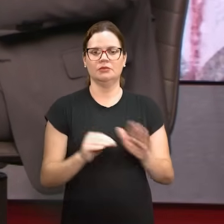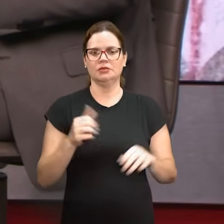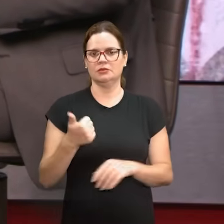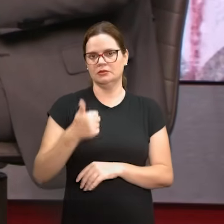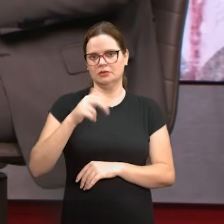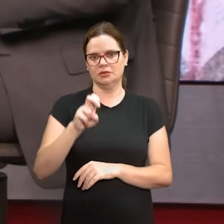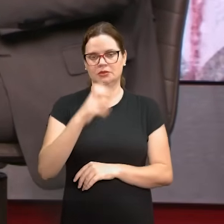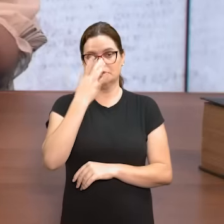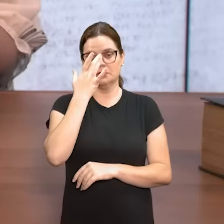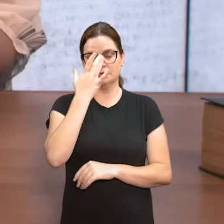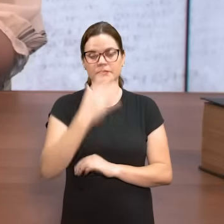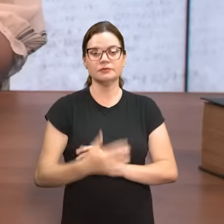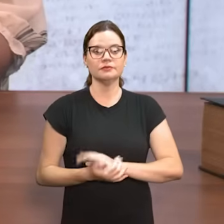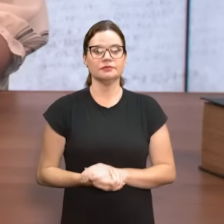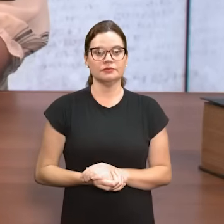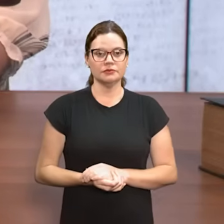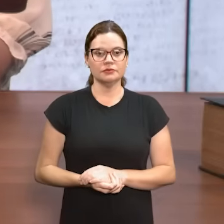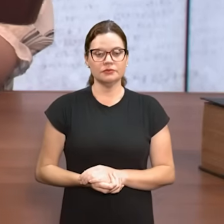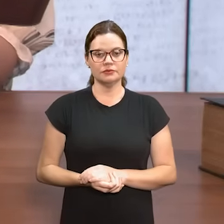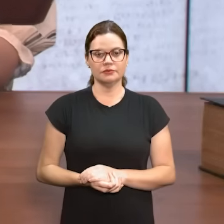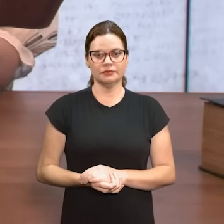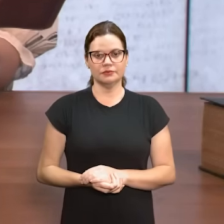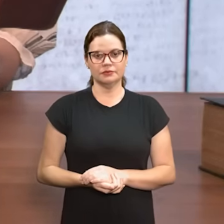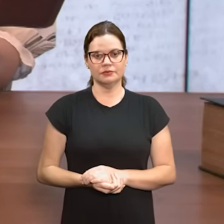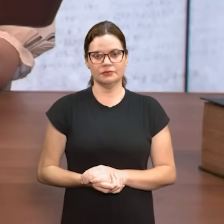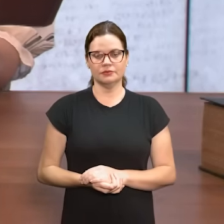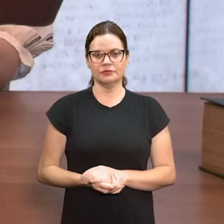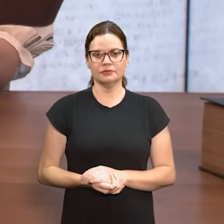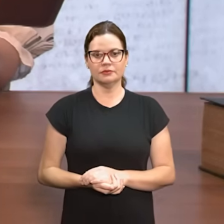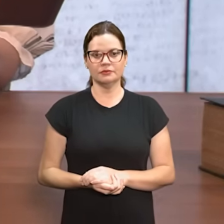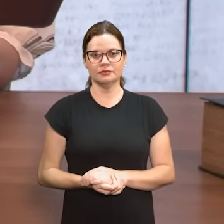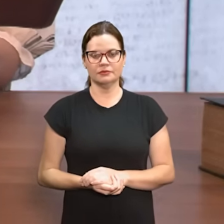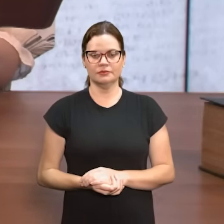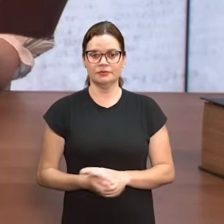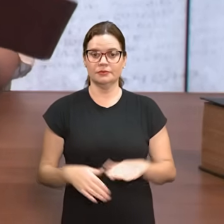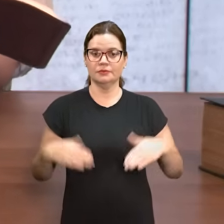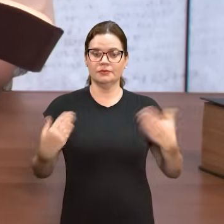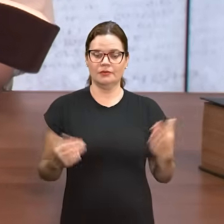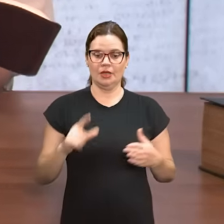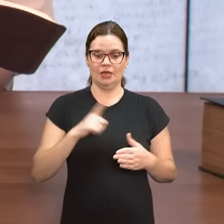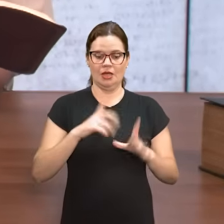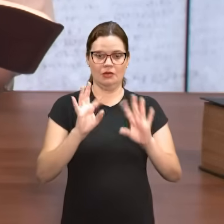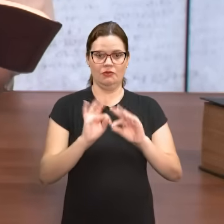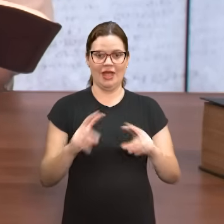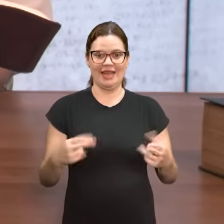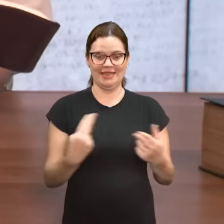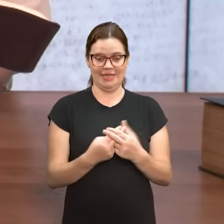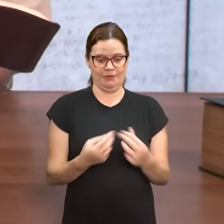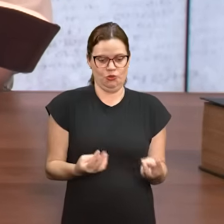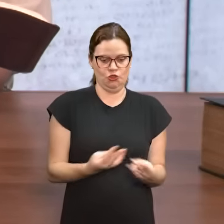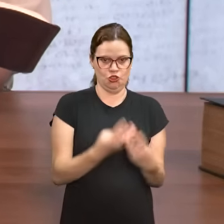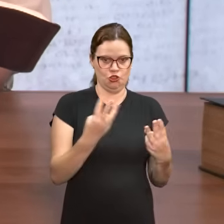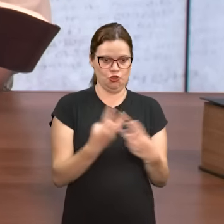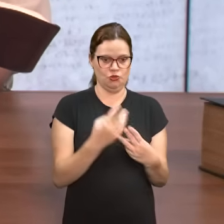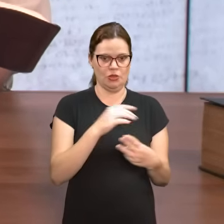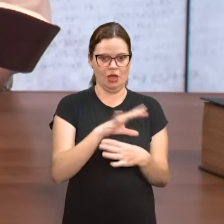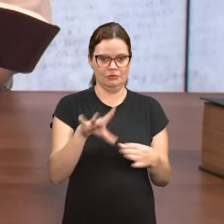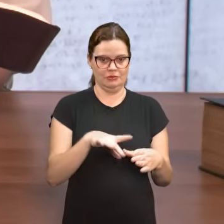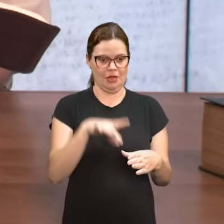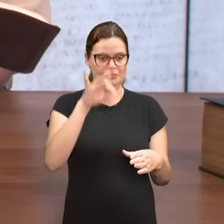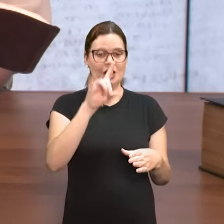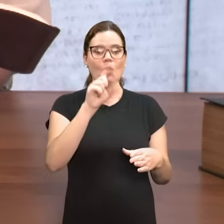de Josué. E foi a sorte da tribo dos filhos de Judá, segundo as